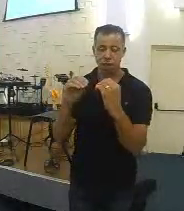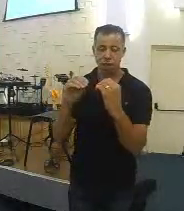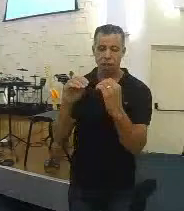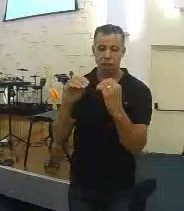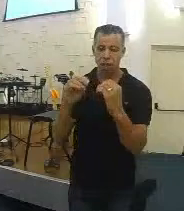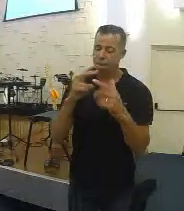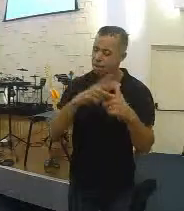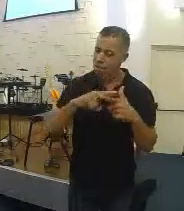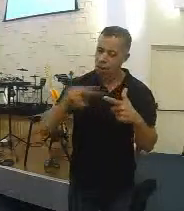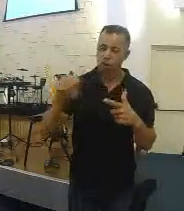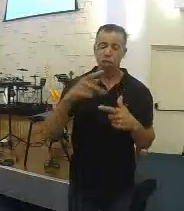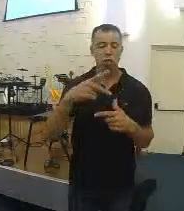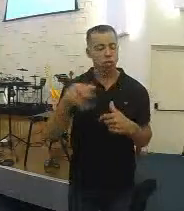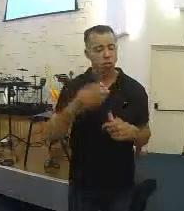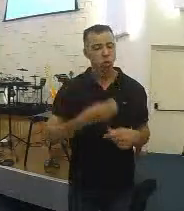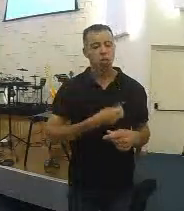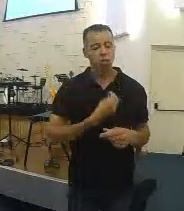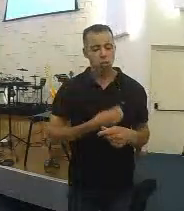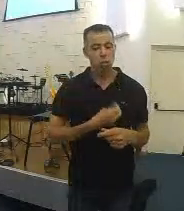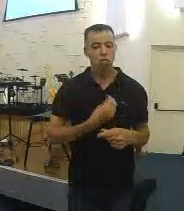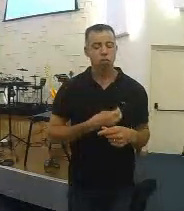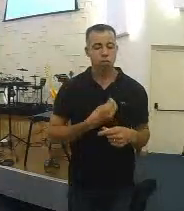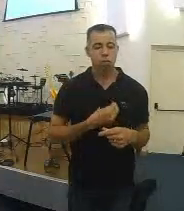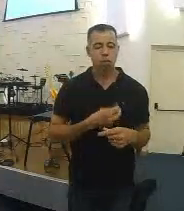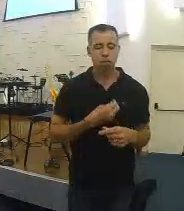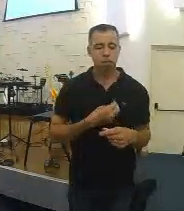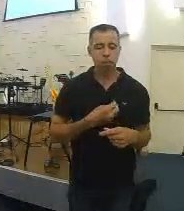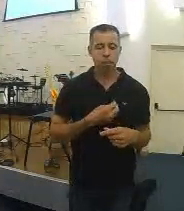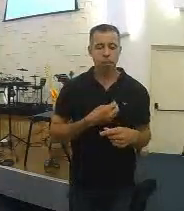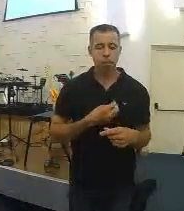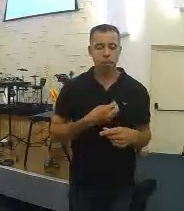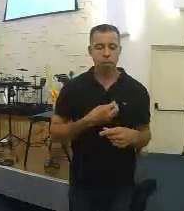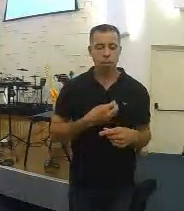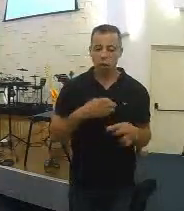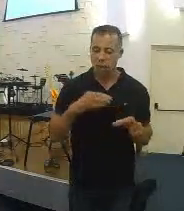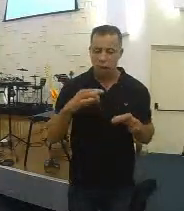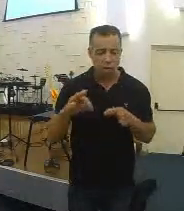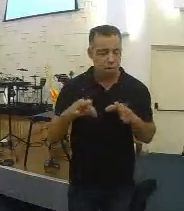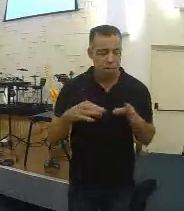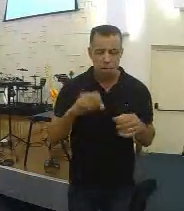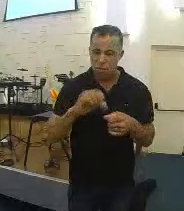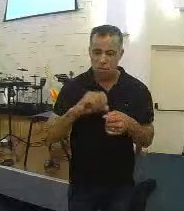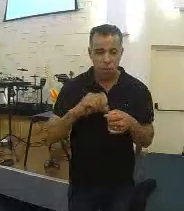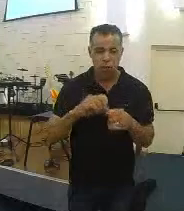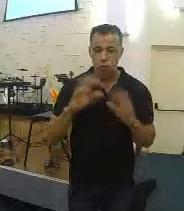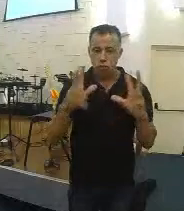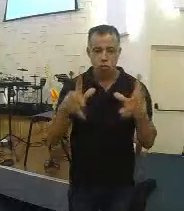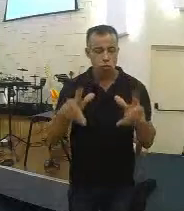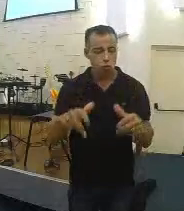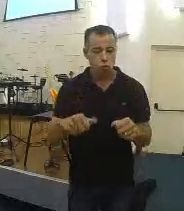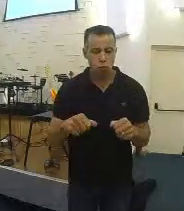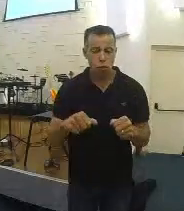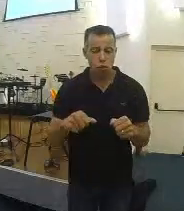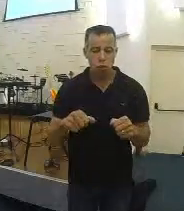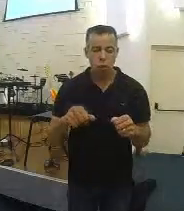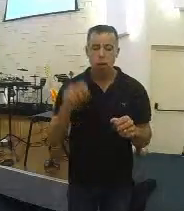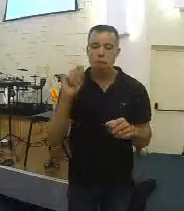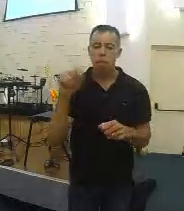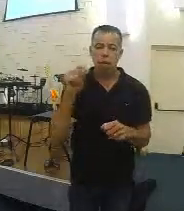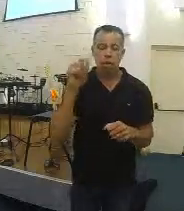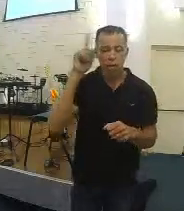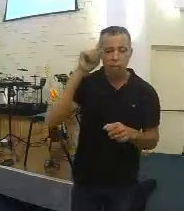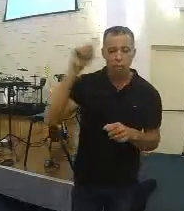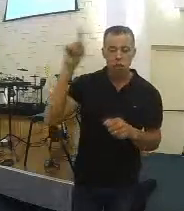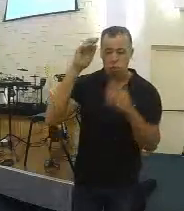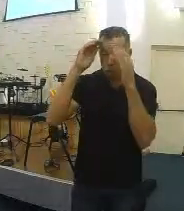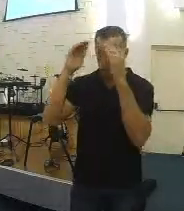vida, trabalhando para que Deus seja honrado em cada escolha, em cada momento. Decida servir a